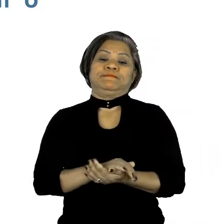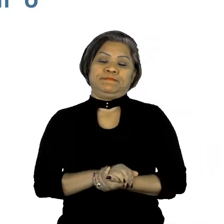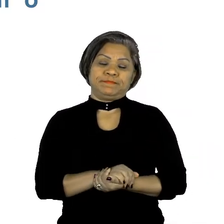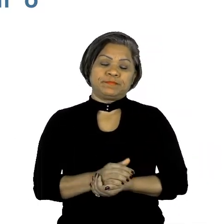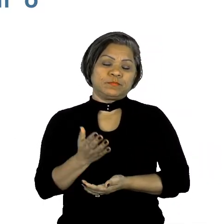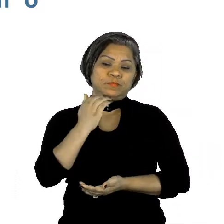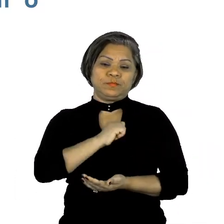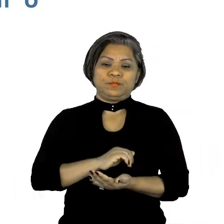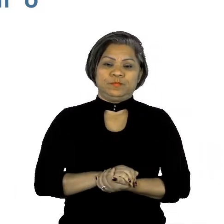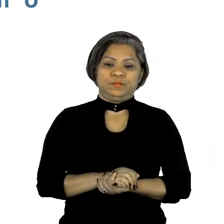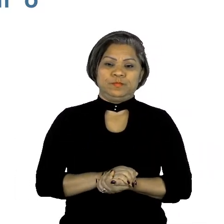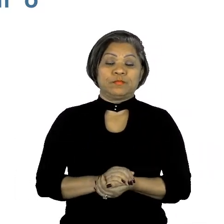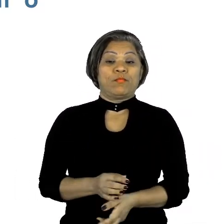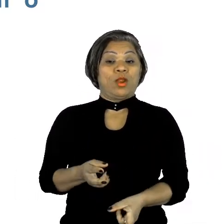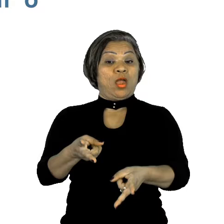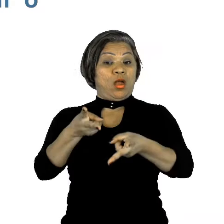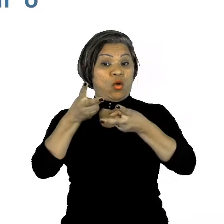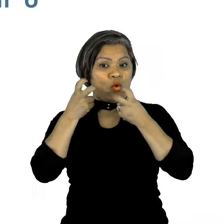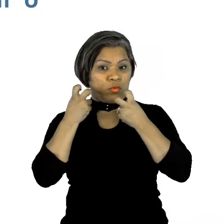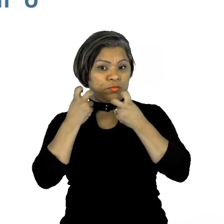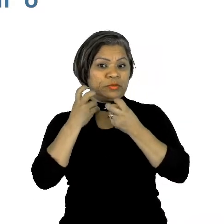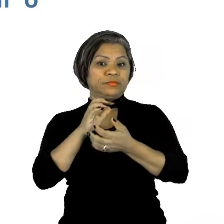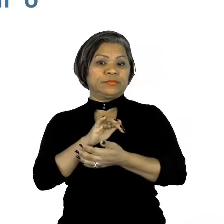lá. Observe que o sujeito